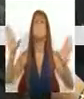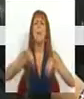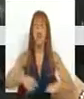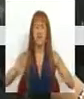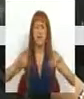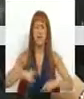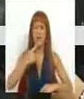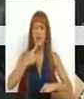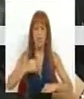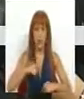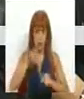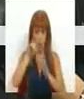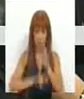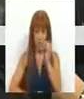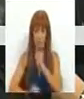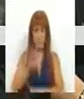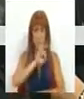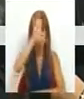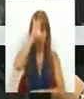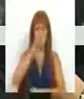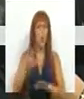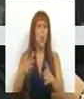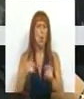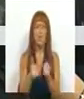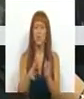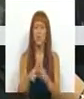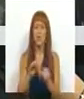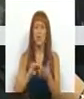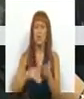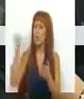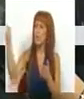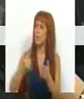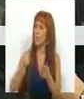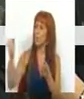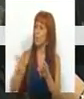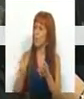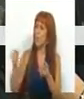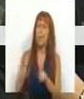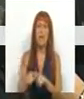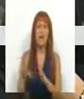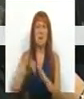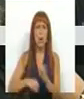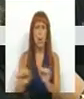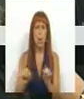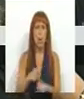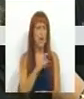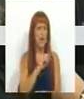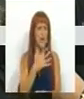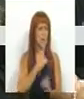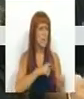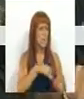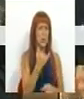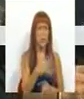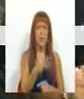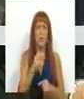ainda, também nos diz deste seu relatório, Sr. Ministro, que quase todas as contratações foram precárias. Entre 31 de março